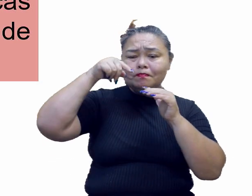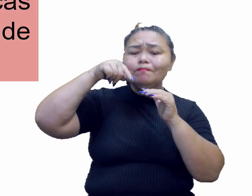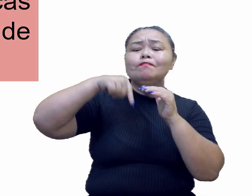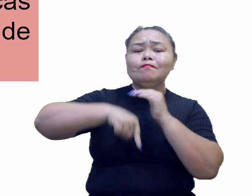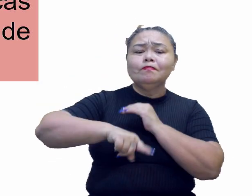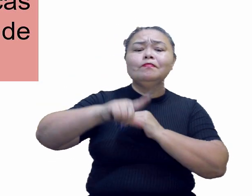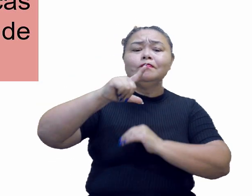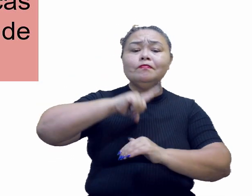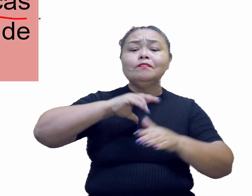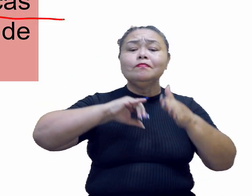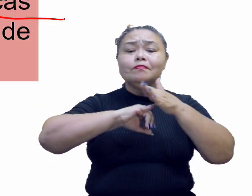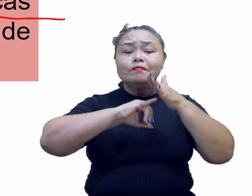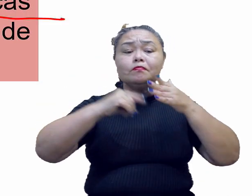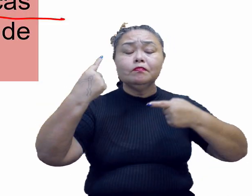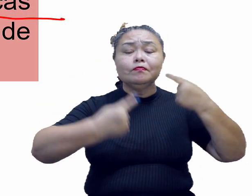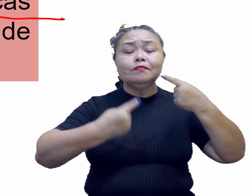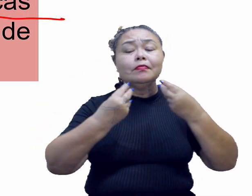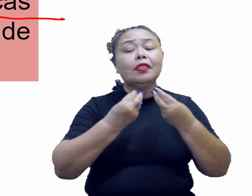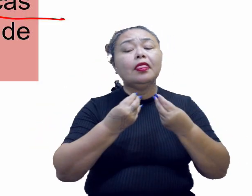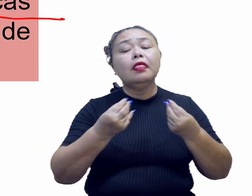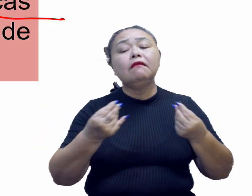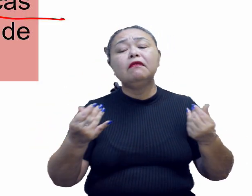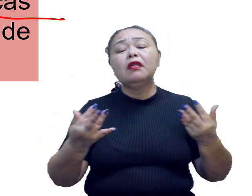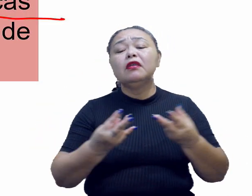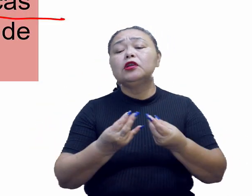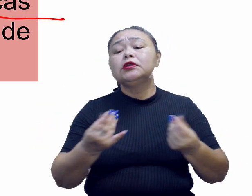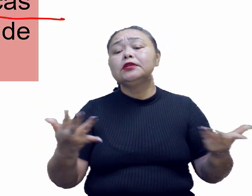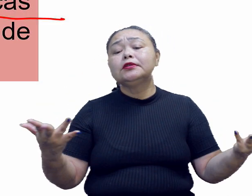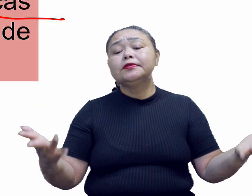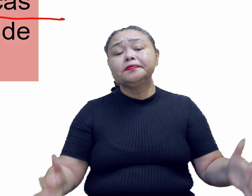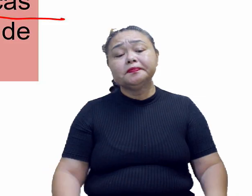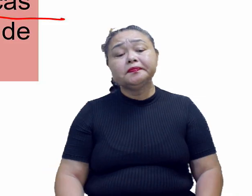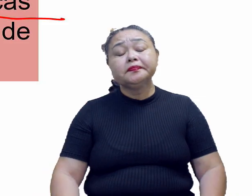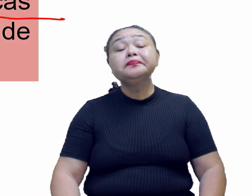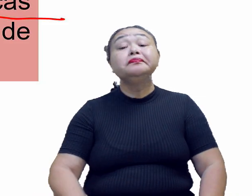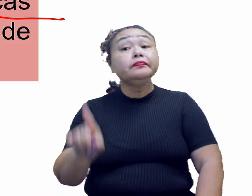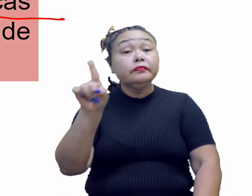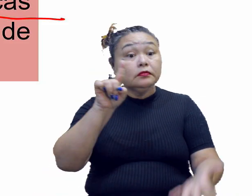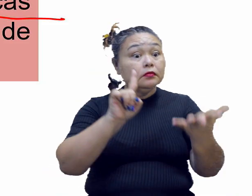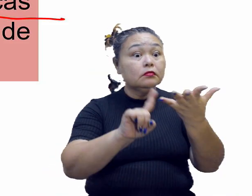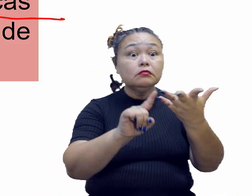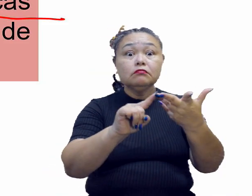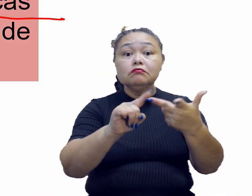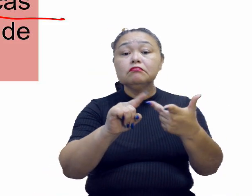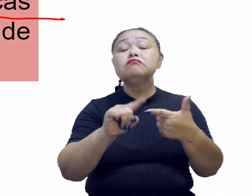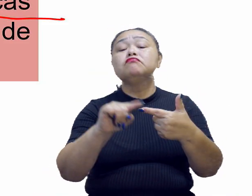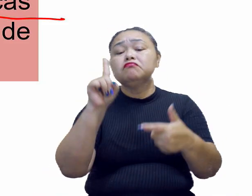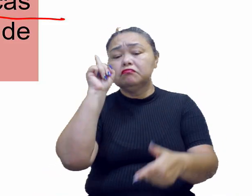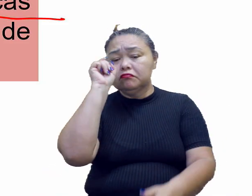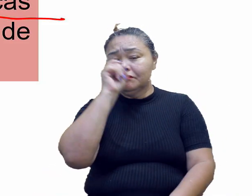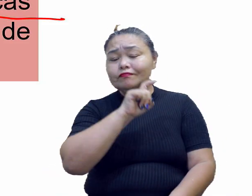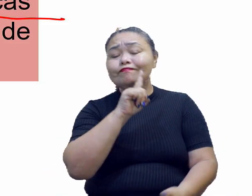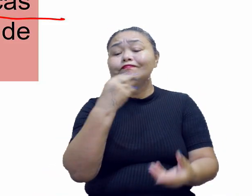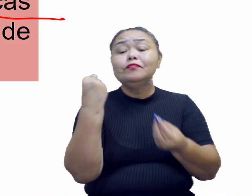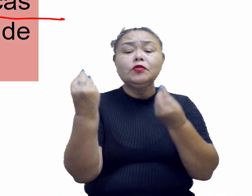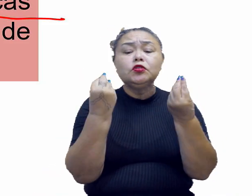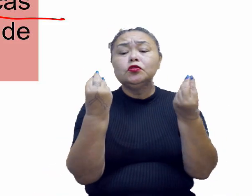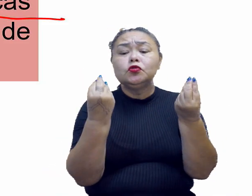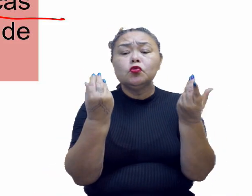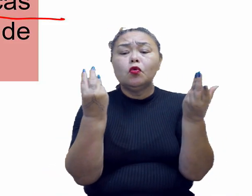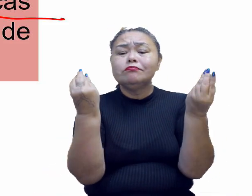profundas e instituições políticas frágeis. Isso dificultava a construção de